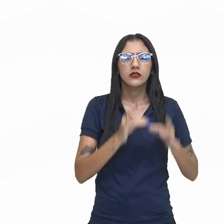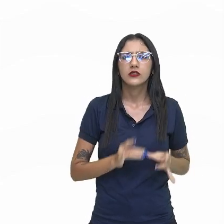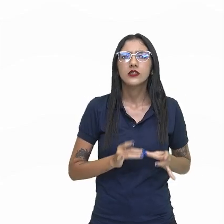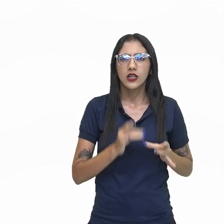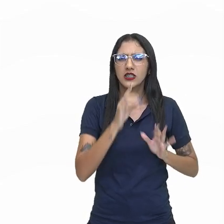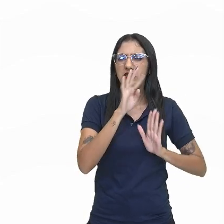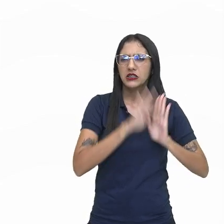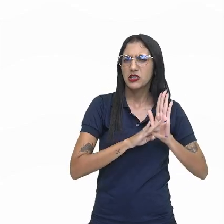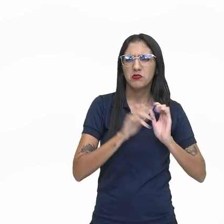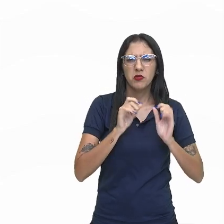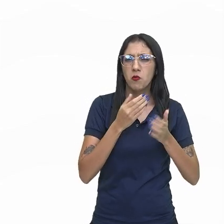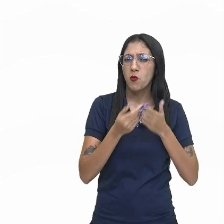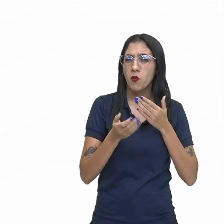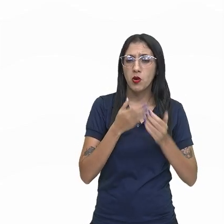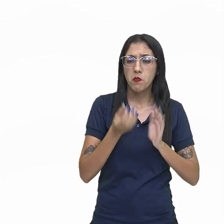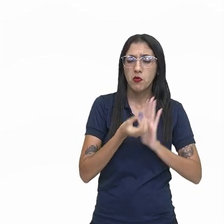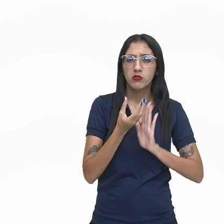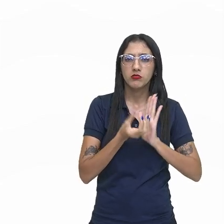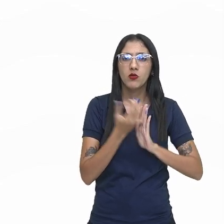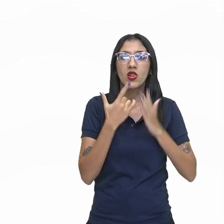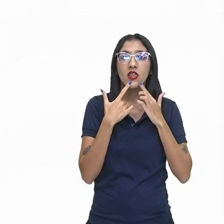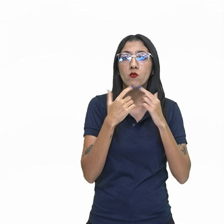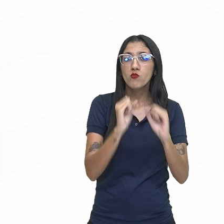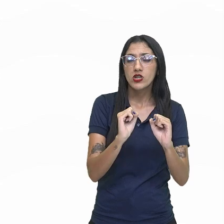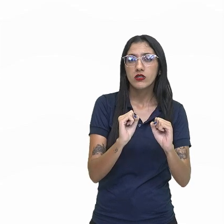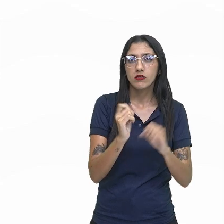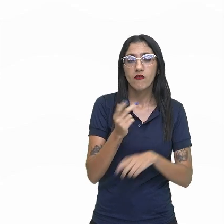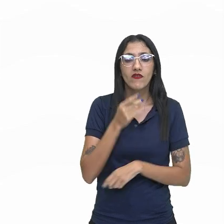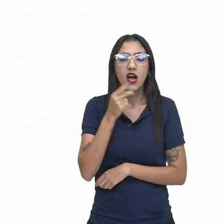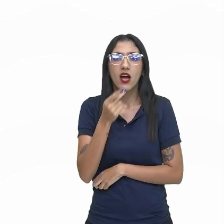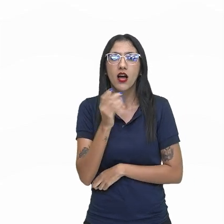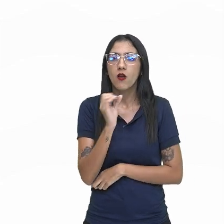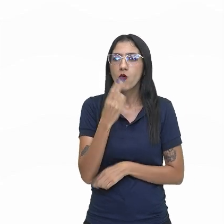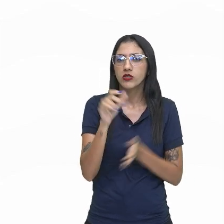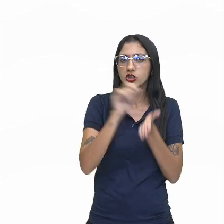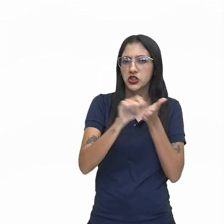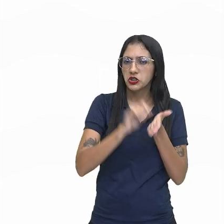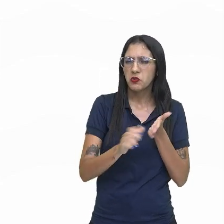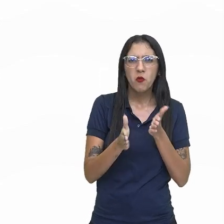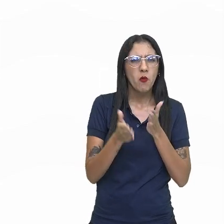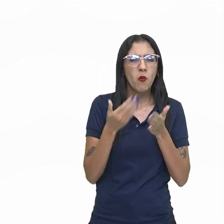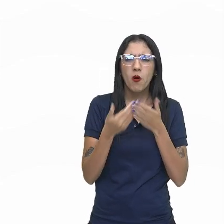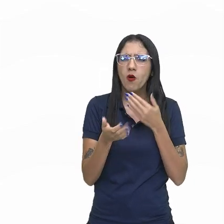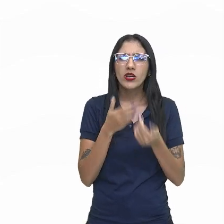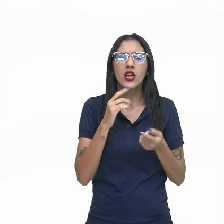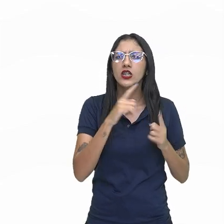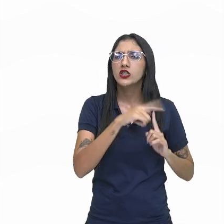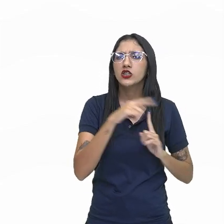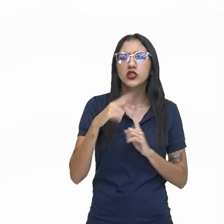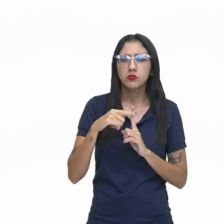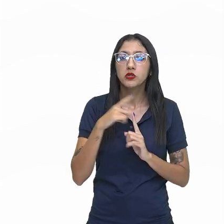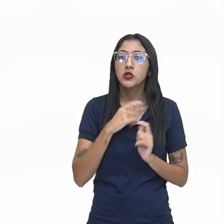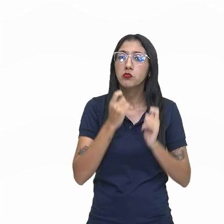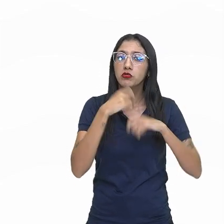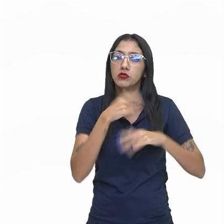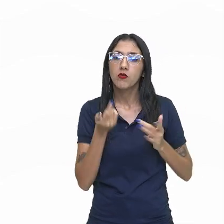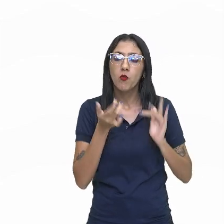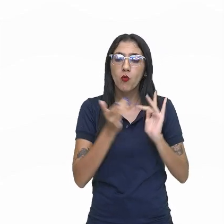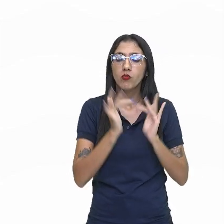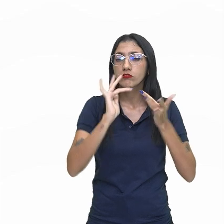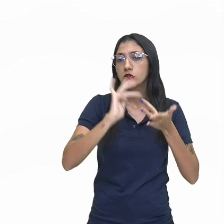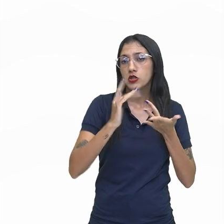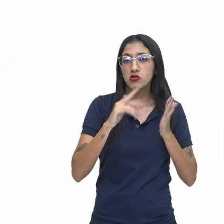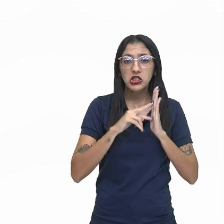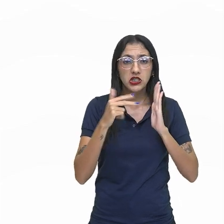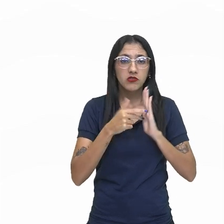como qualquer produção linguística, falada ou escrita de qualquer tamanho que possa fazer sentido numa situação